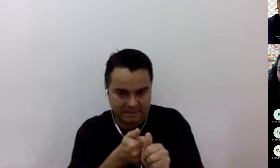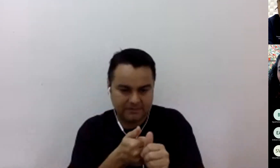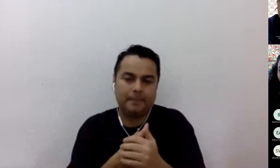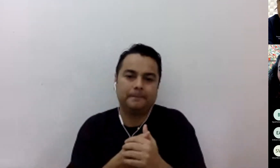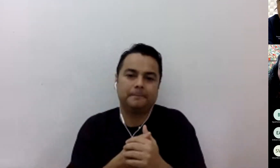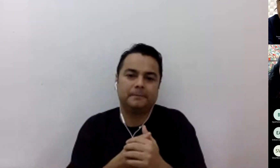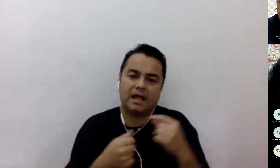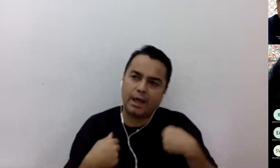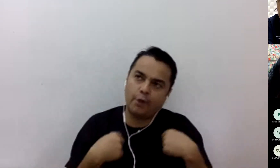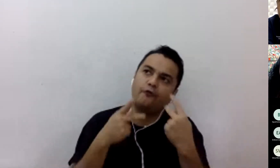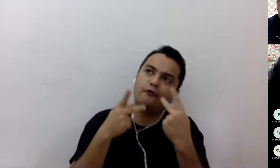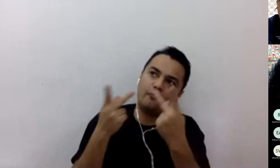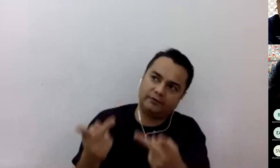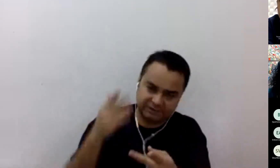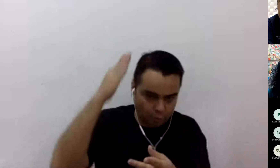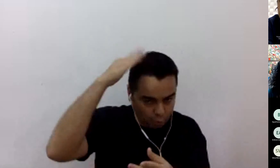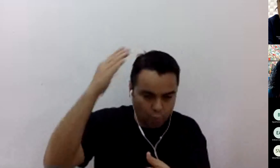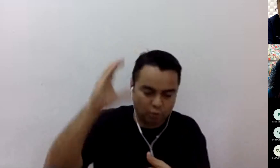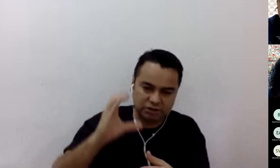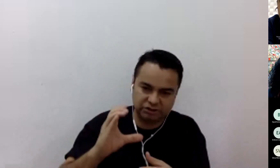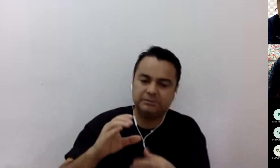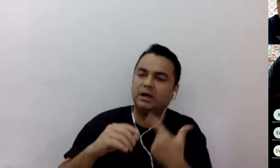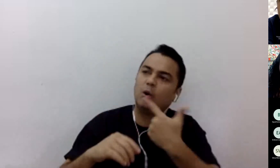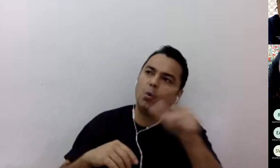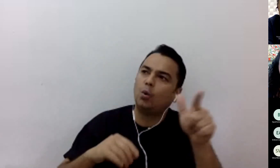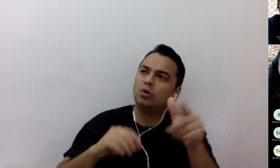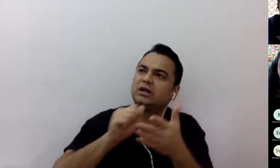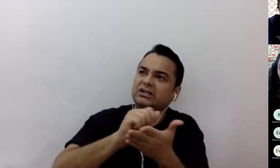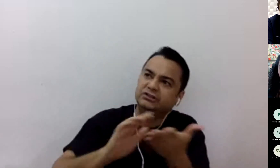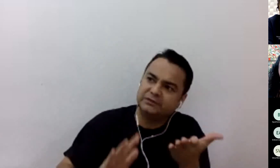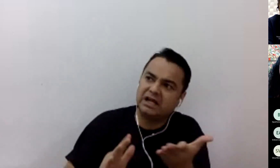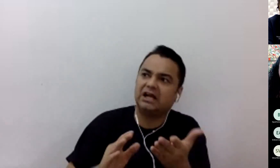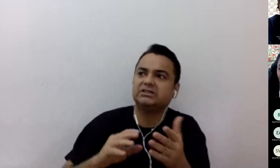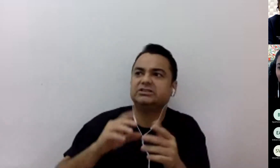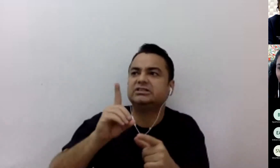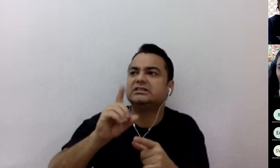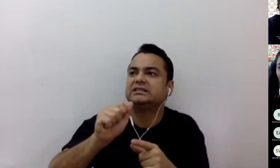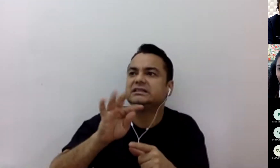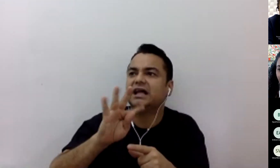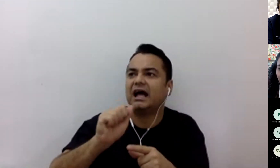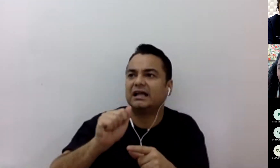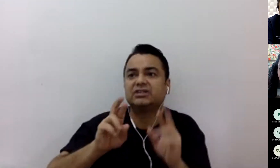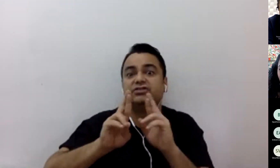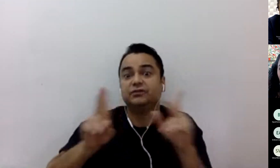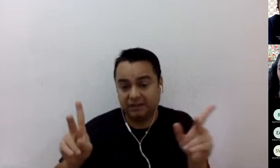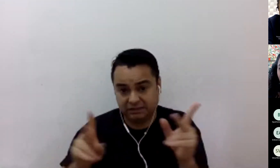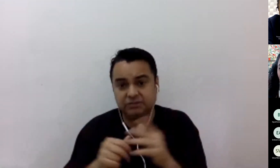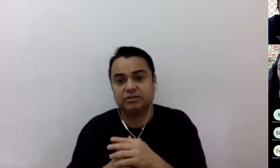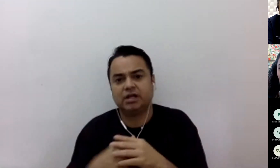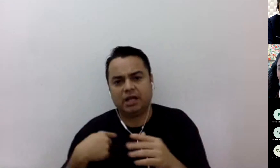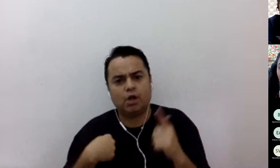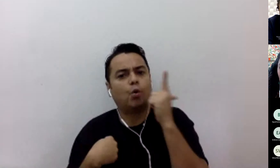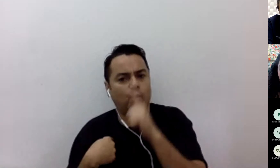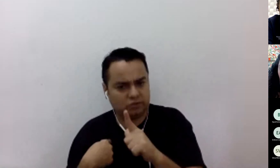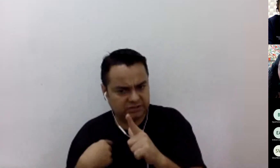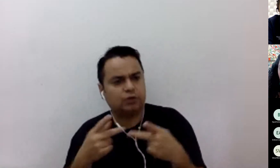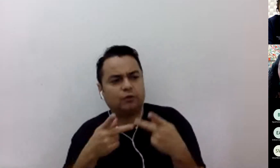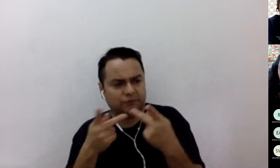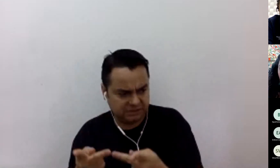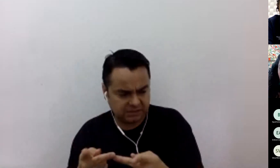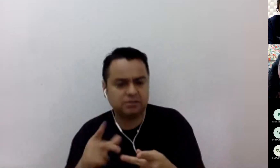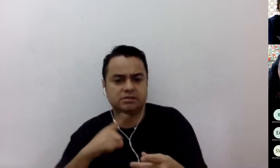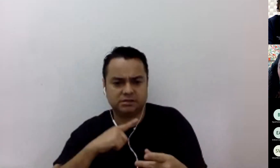eu vou visitar Curitiba por uma outra atividade em uma data diferente dessa da palestra. Consigo visitar a Bosch? Vocês têm